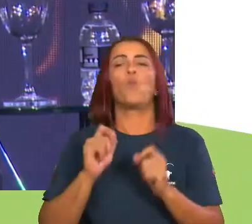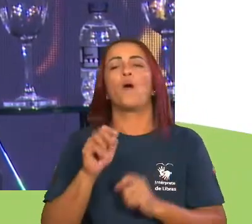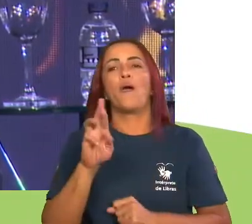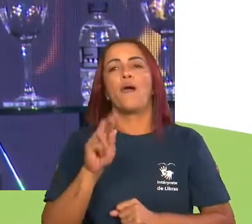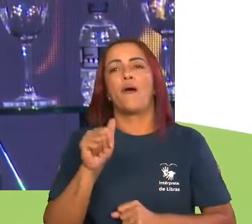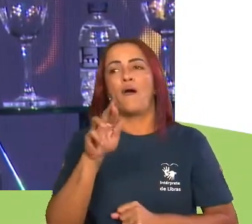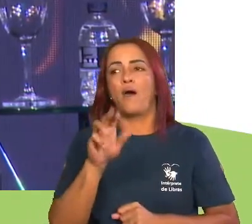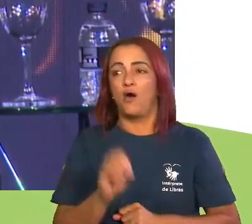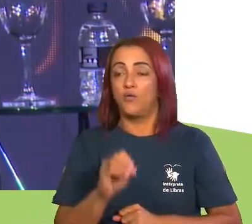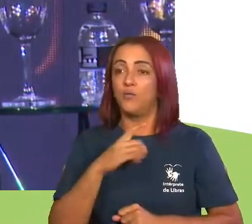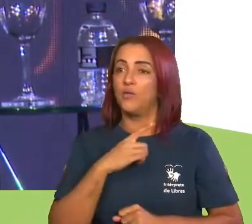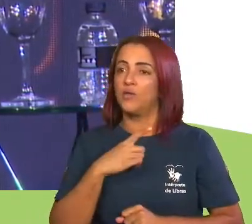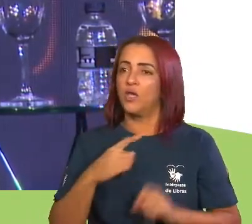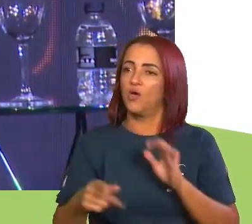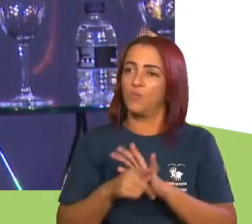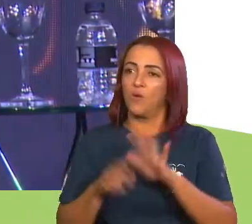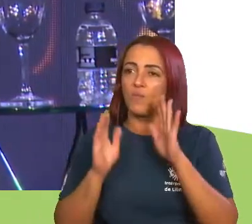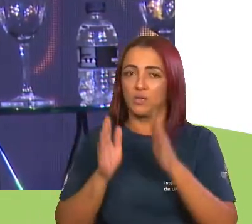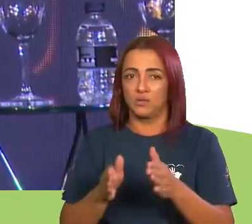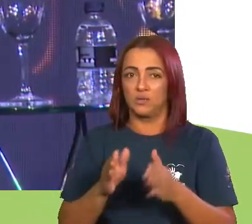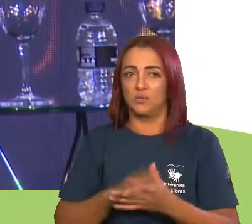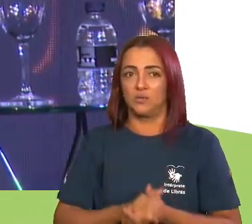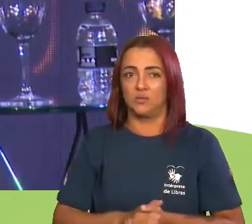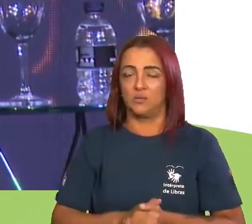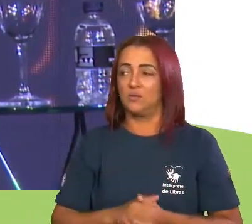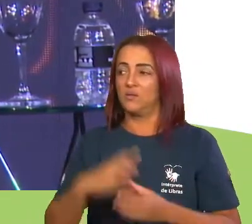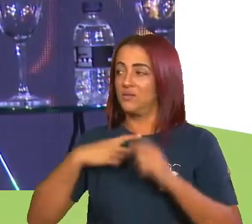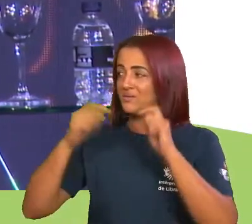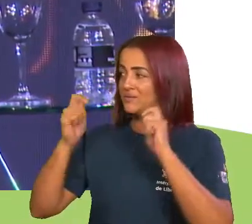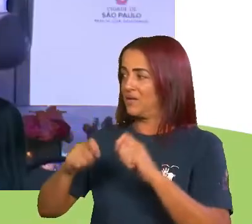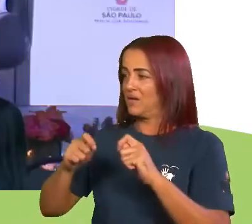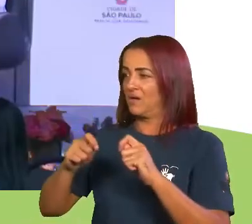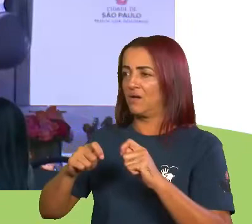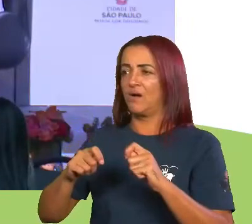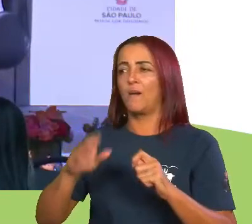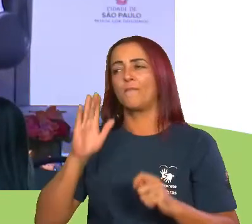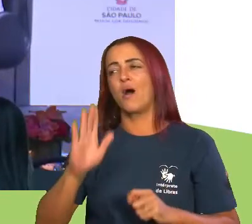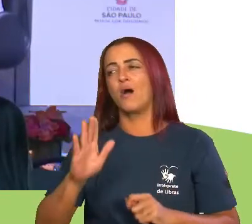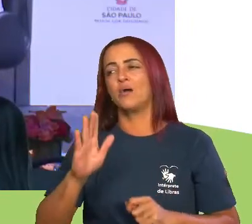na obrigação de te fazer essa pergunta. O que é para você ser raro?